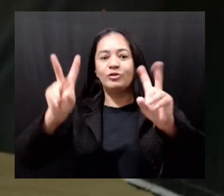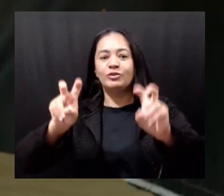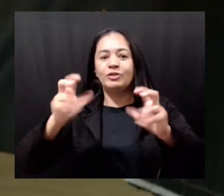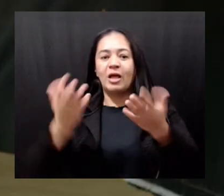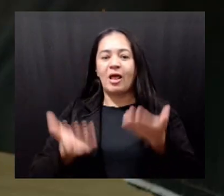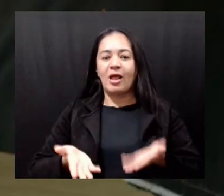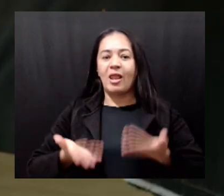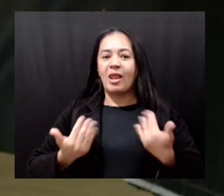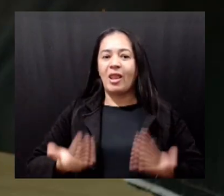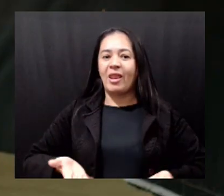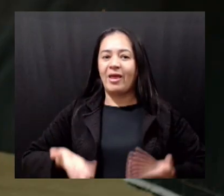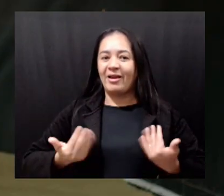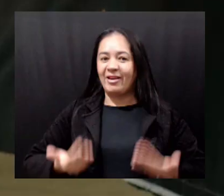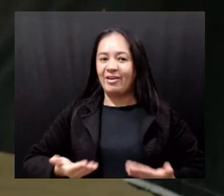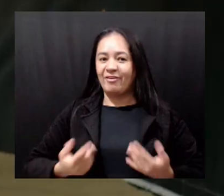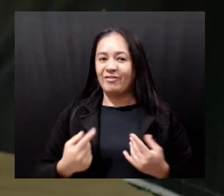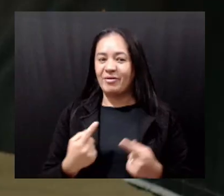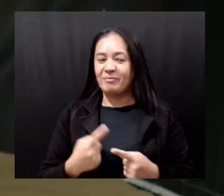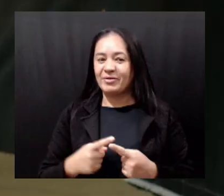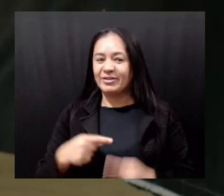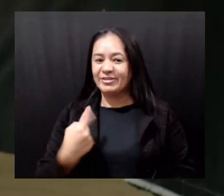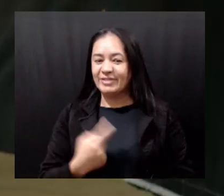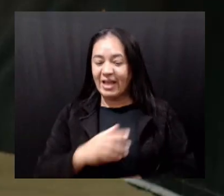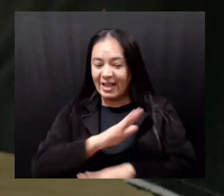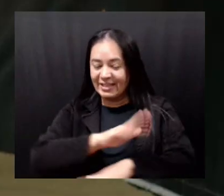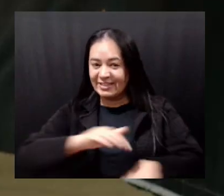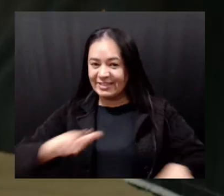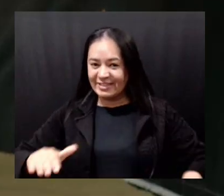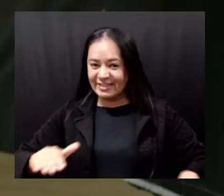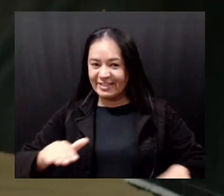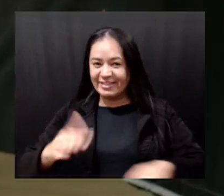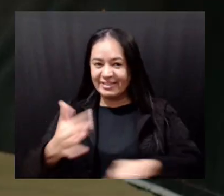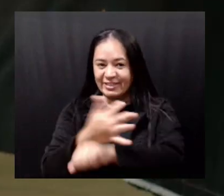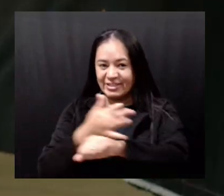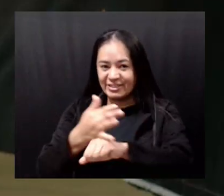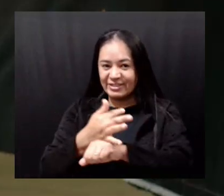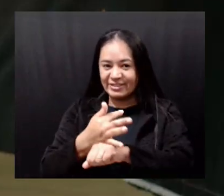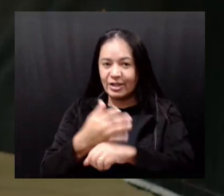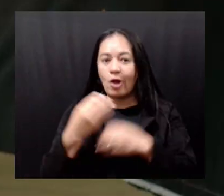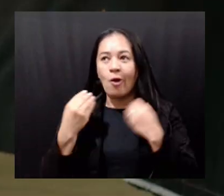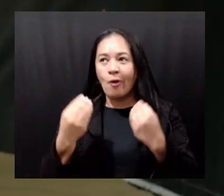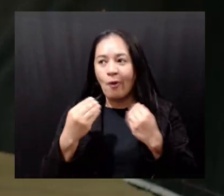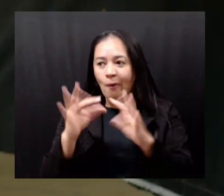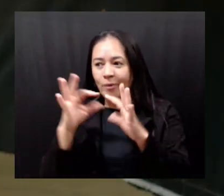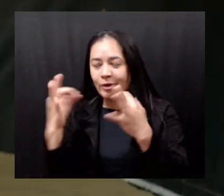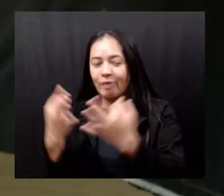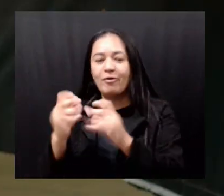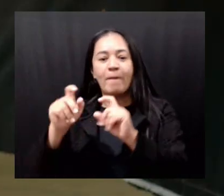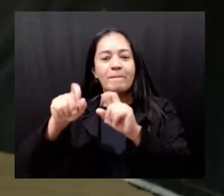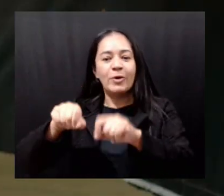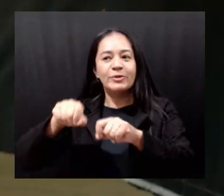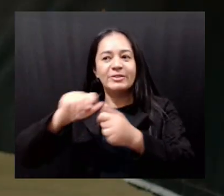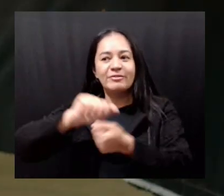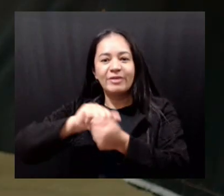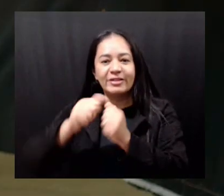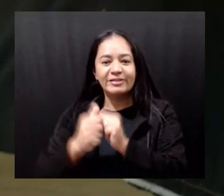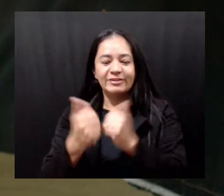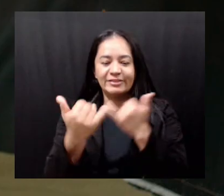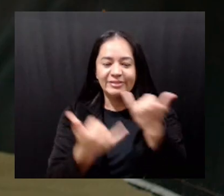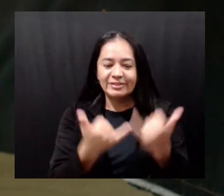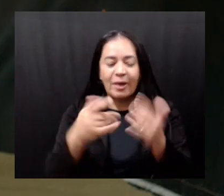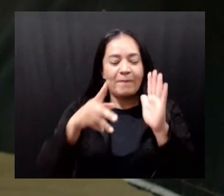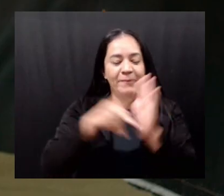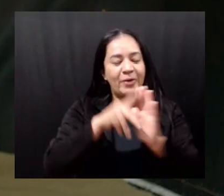estamos não, né? As crianças estão de férias. Como que os pais podem se adaptar às brincadeiras dos filhos agora